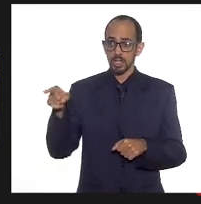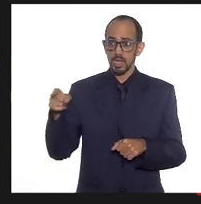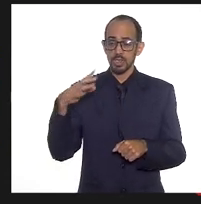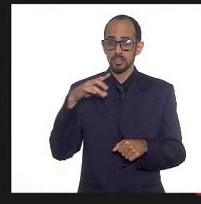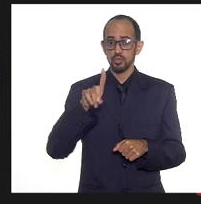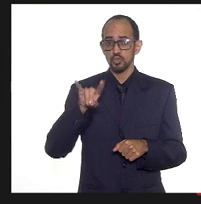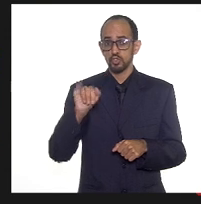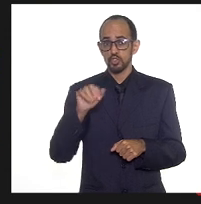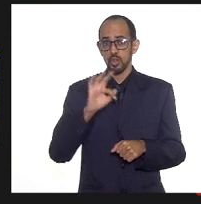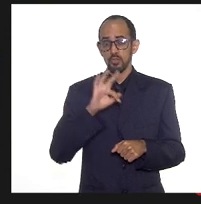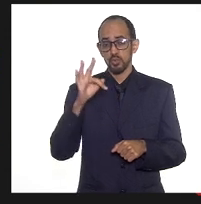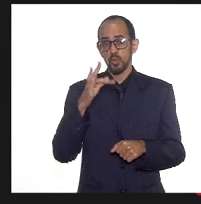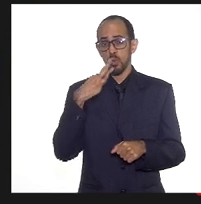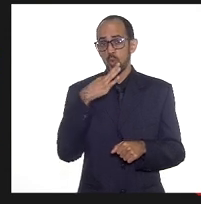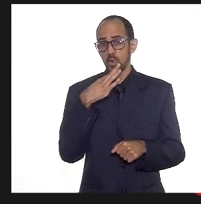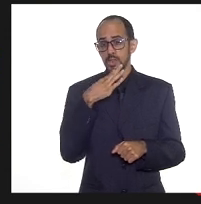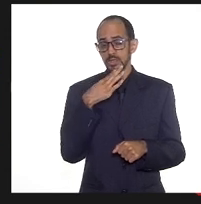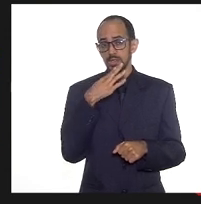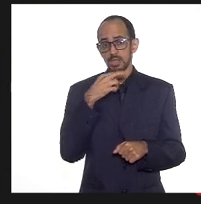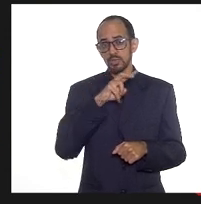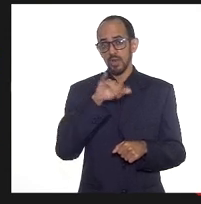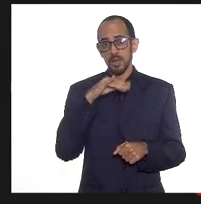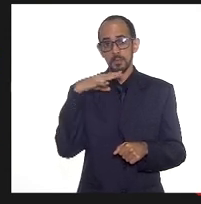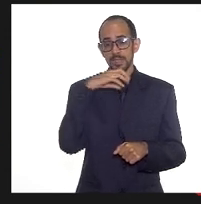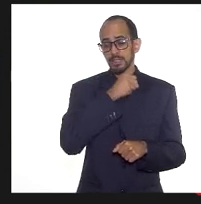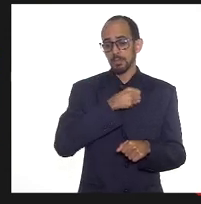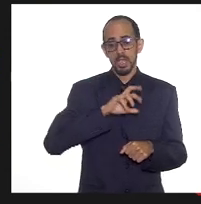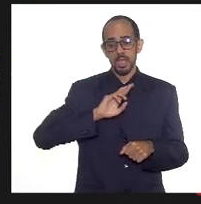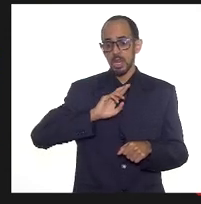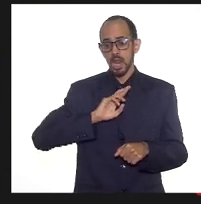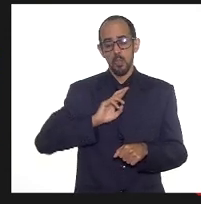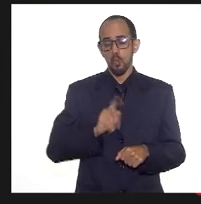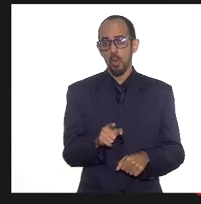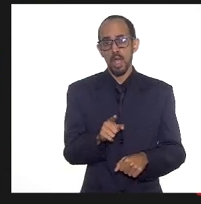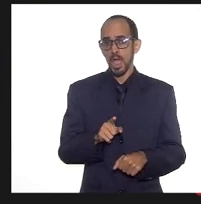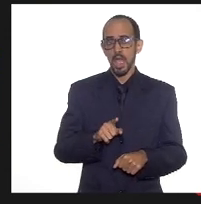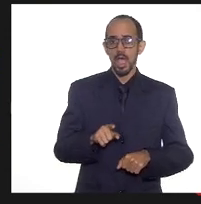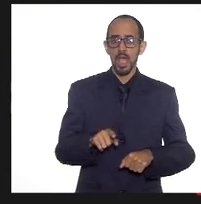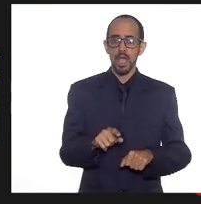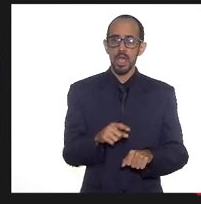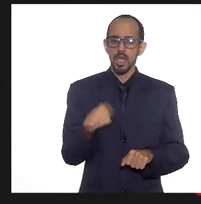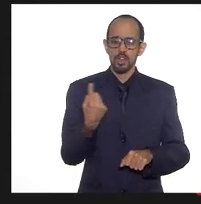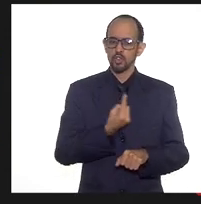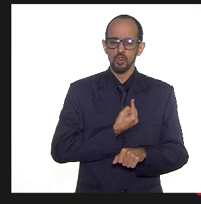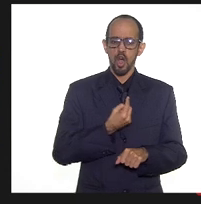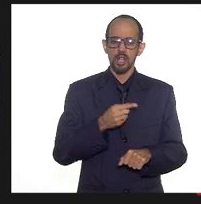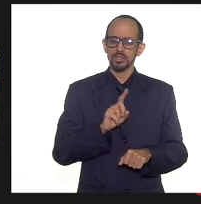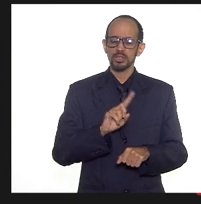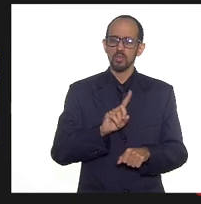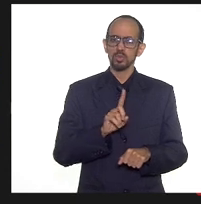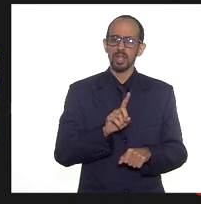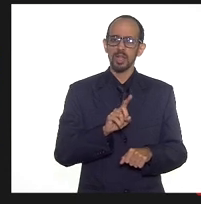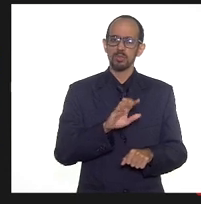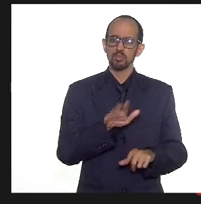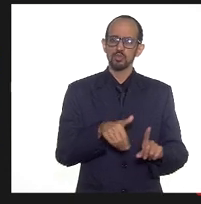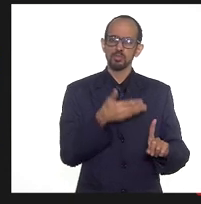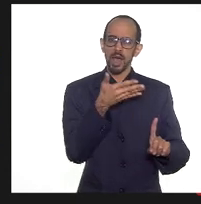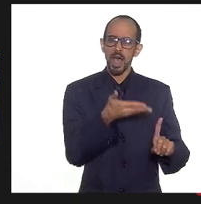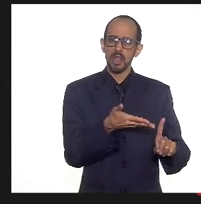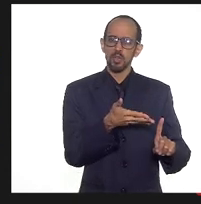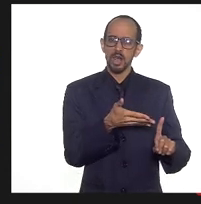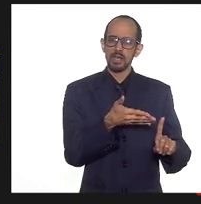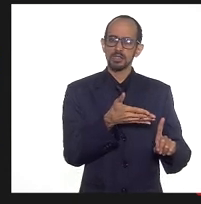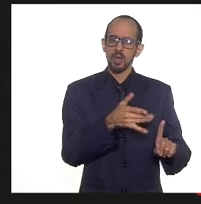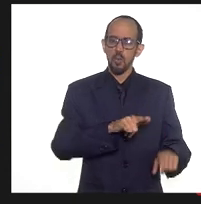vão perceber que não é nada disso, não cultuamos o demônio, etc. Então, uma